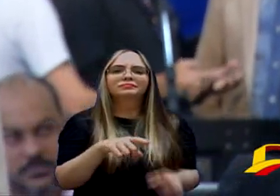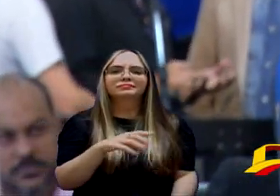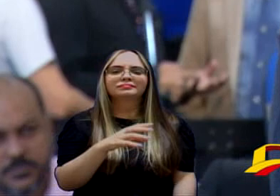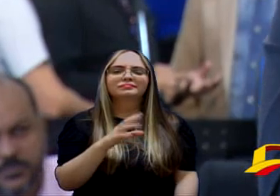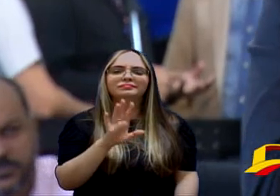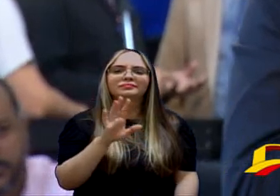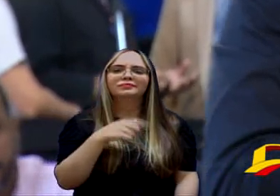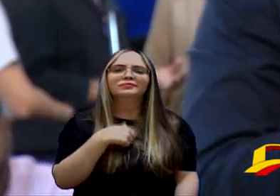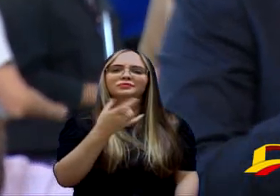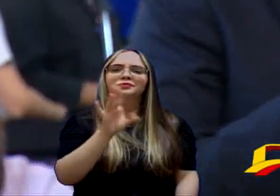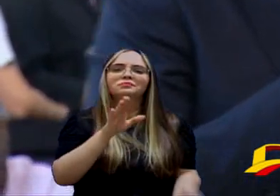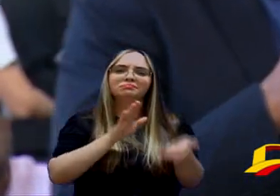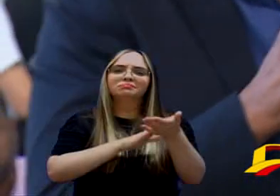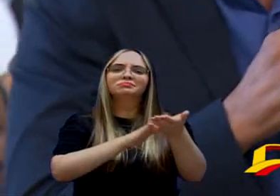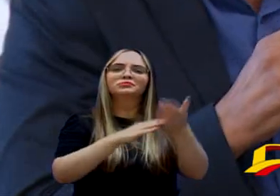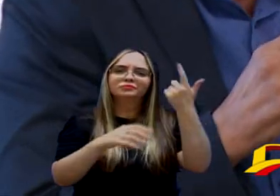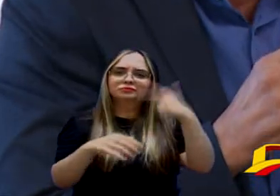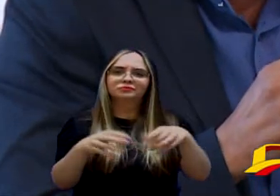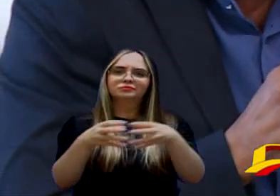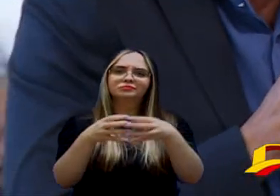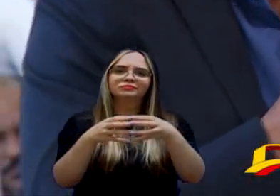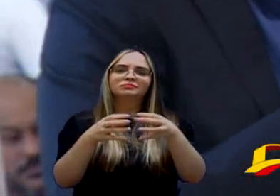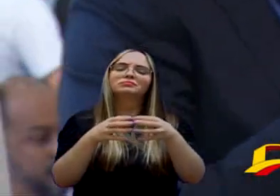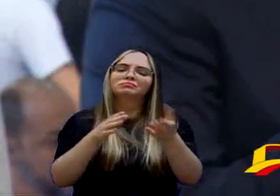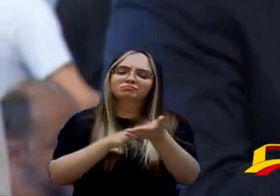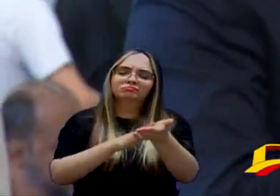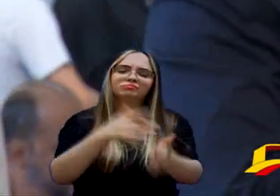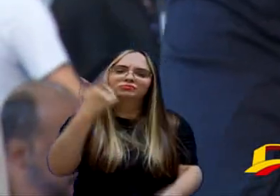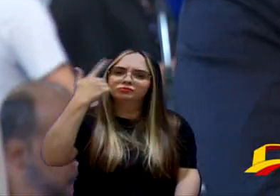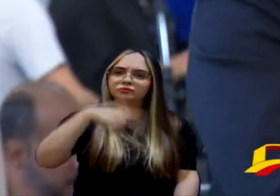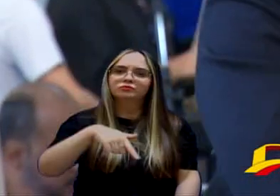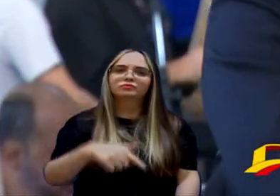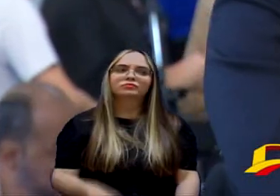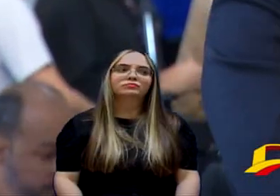Cláudio eu quero somente parabenizar mais uma vez a comissão permanente